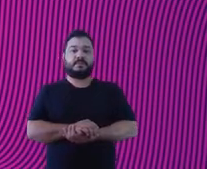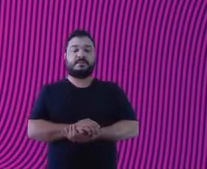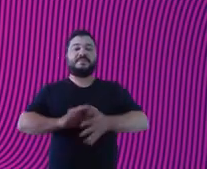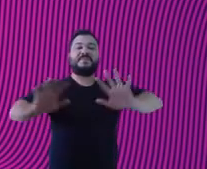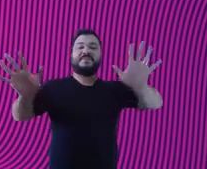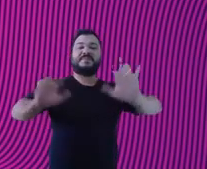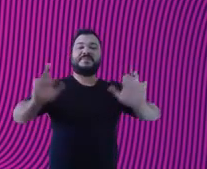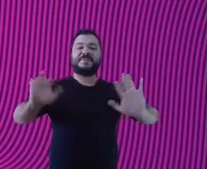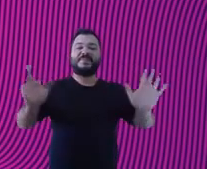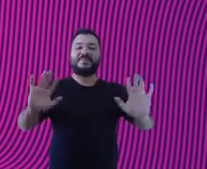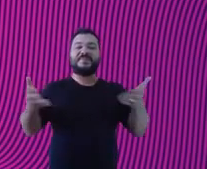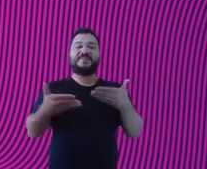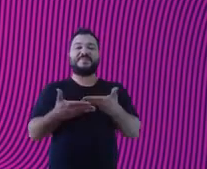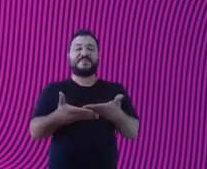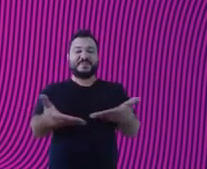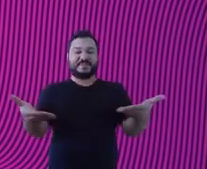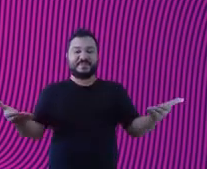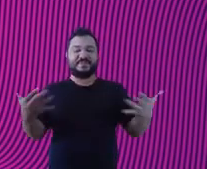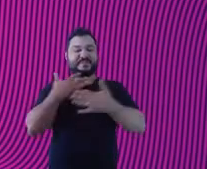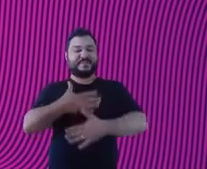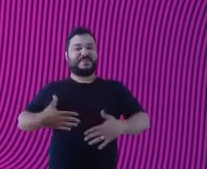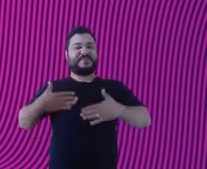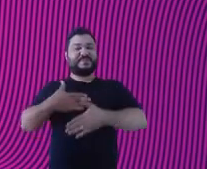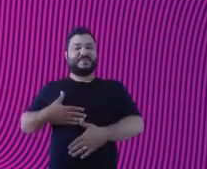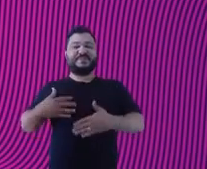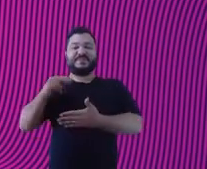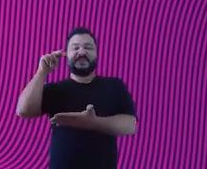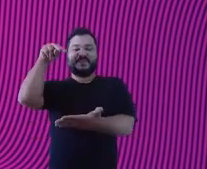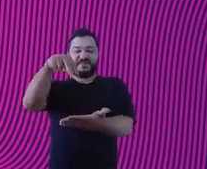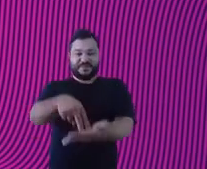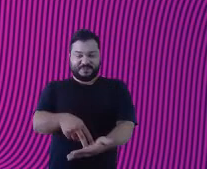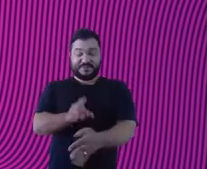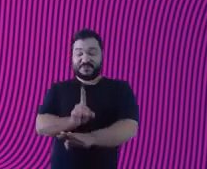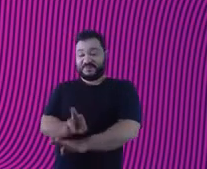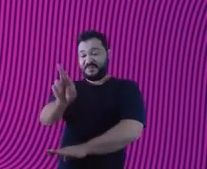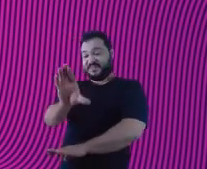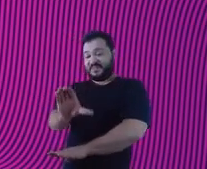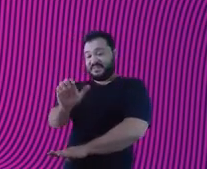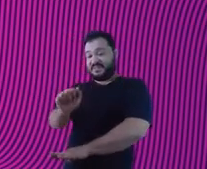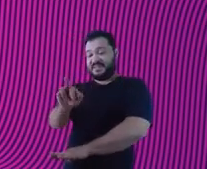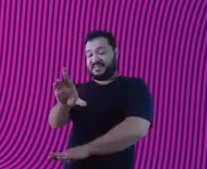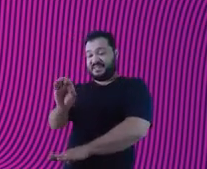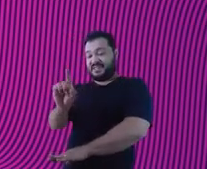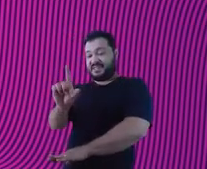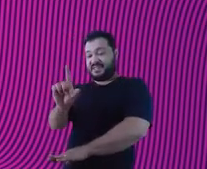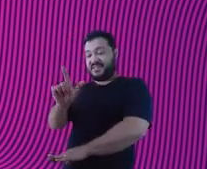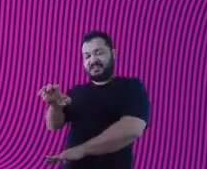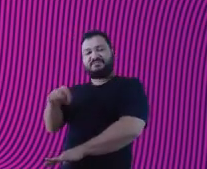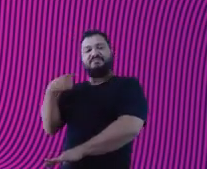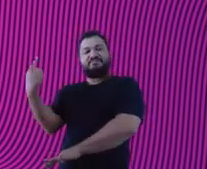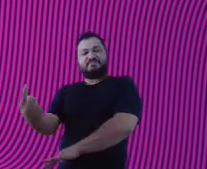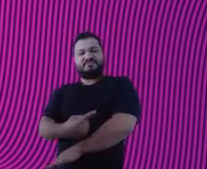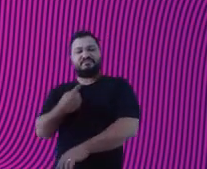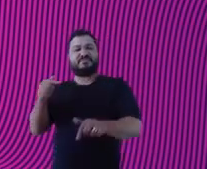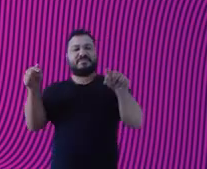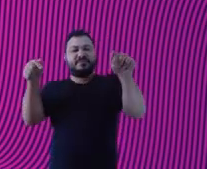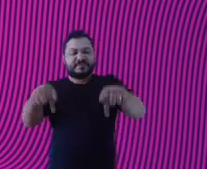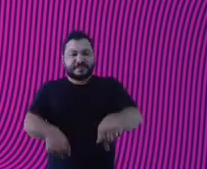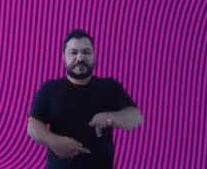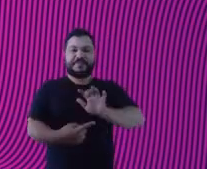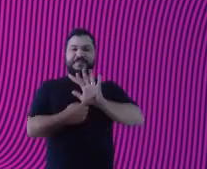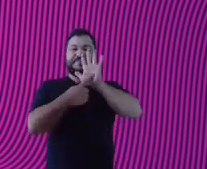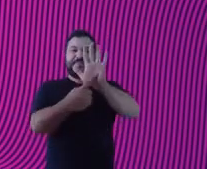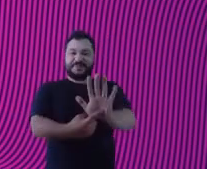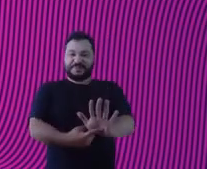Olá a todos, é um prazer estar aqui com a doutora Caroline Rebelo para a gente fazer a